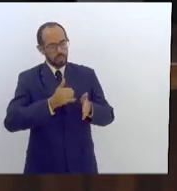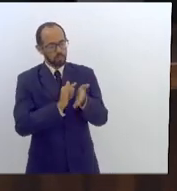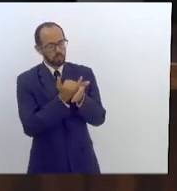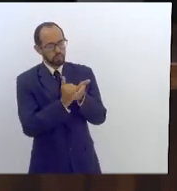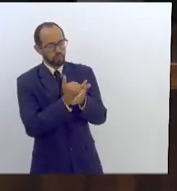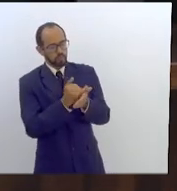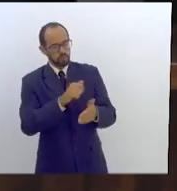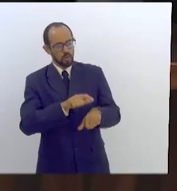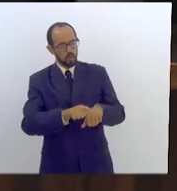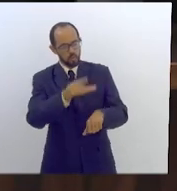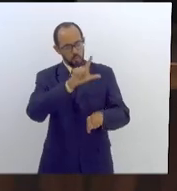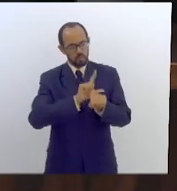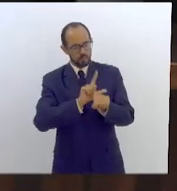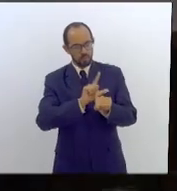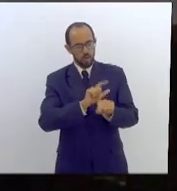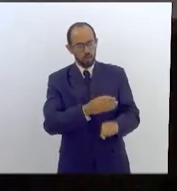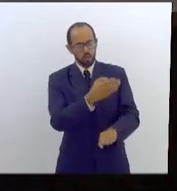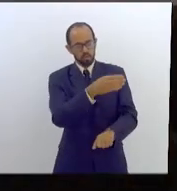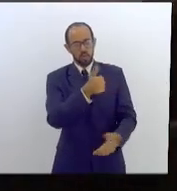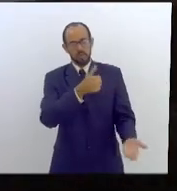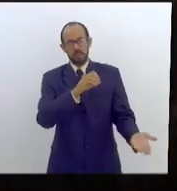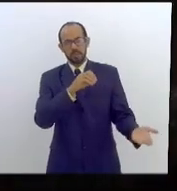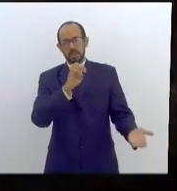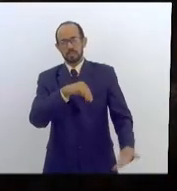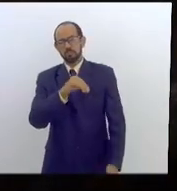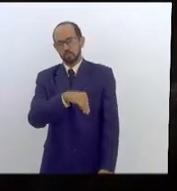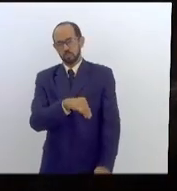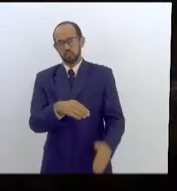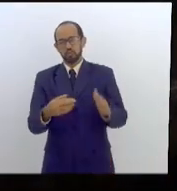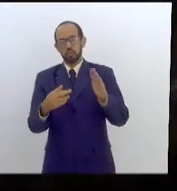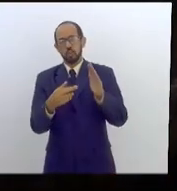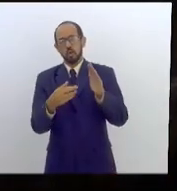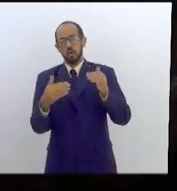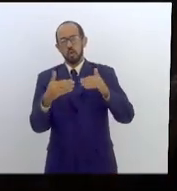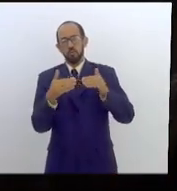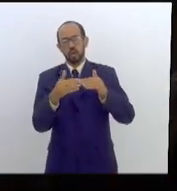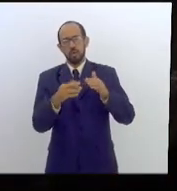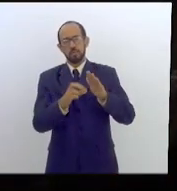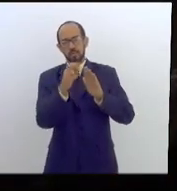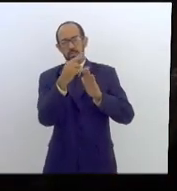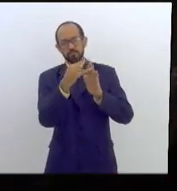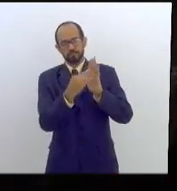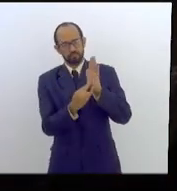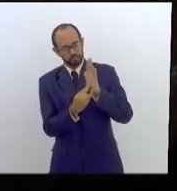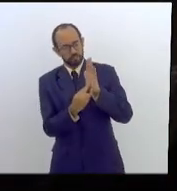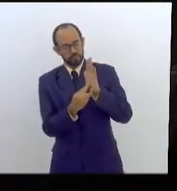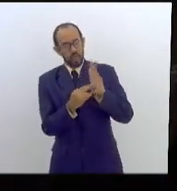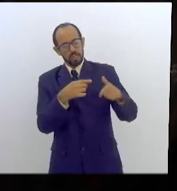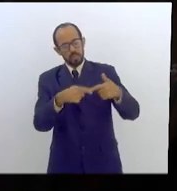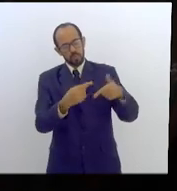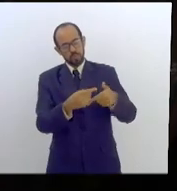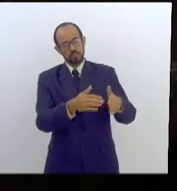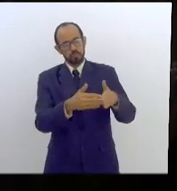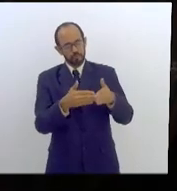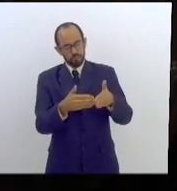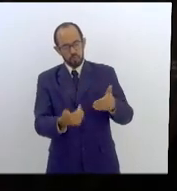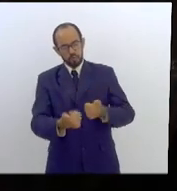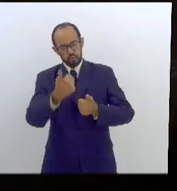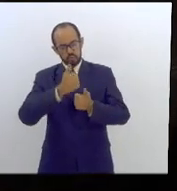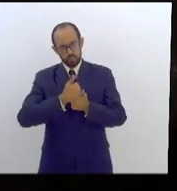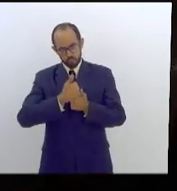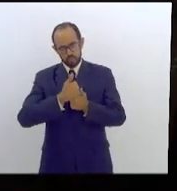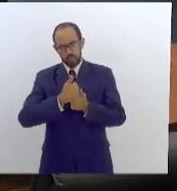de 10 minutos de acordo com o tempo hoje mental em seguida vou pedir a vossa excelência que faça a gentileza de assumir os trabalhos